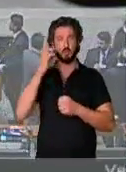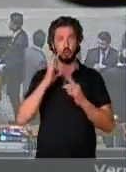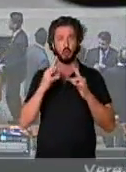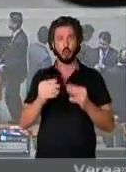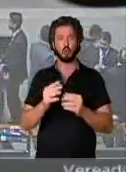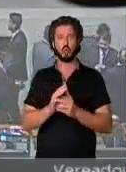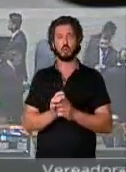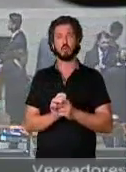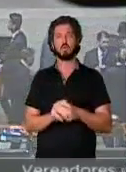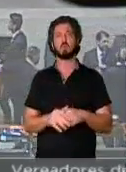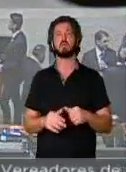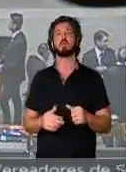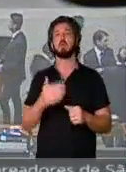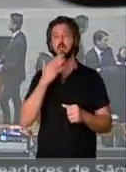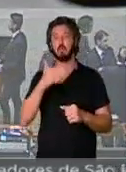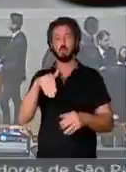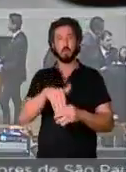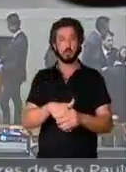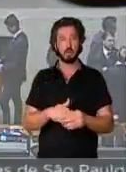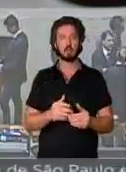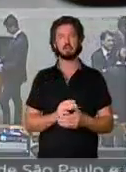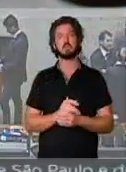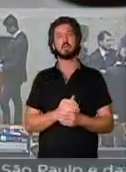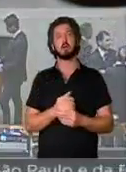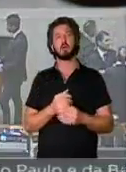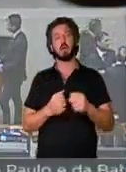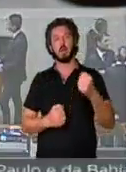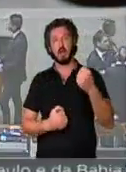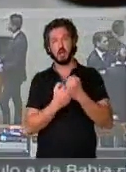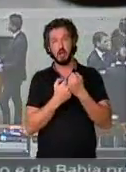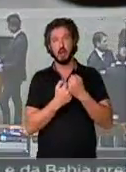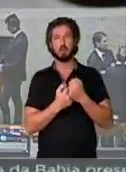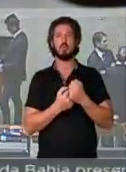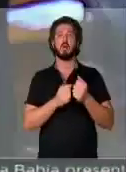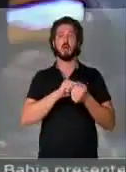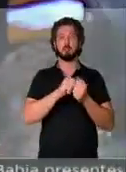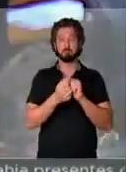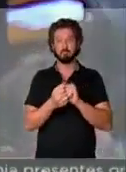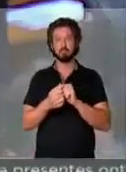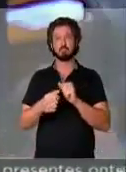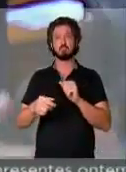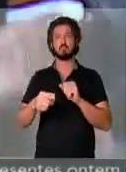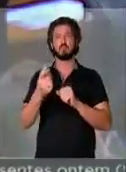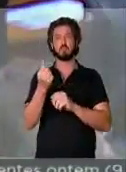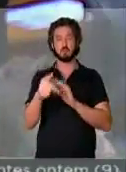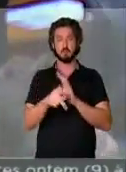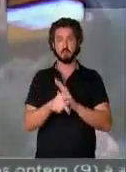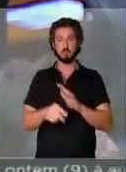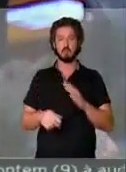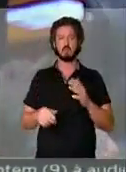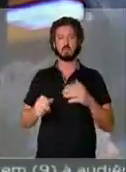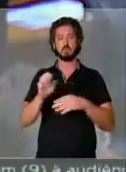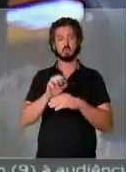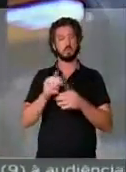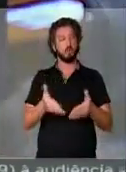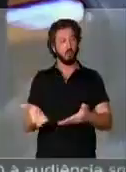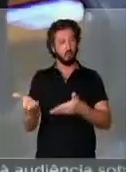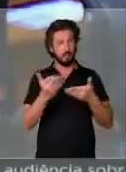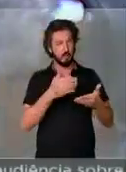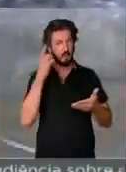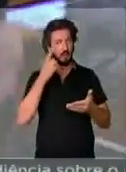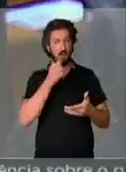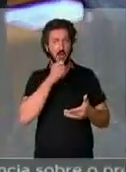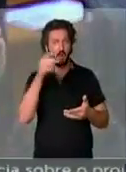deputados e deputadas pelas votações em apoio ao ajuste fiscal dos estados e convidar os colegas deputados que ainda